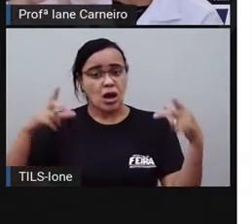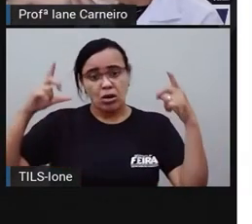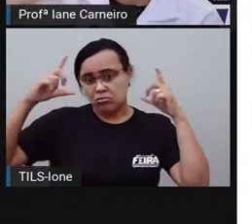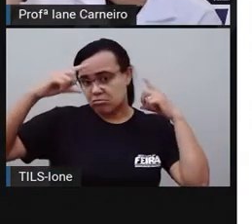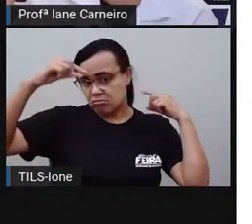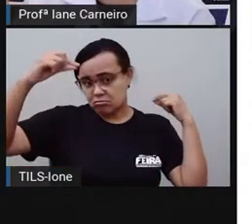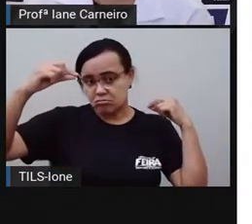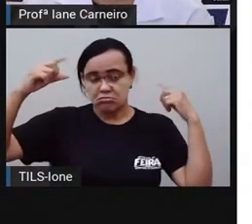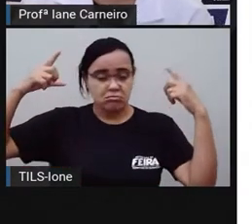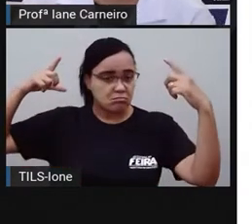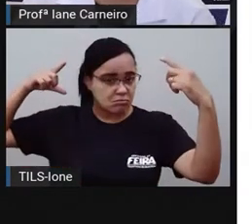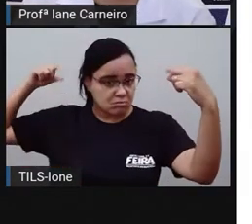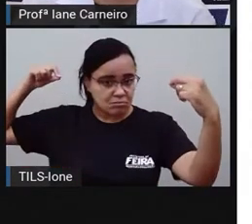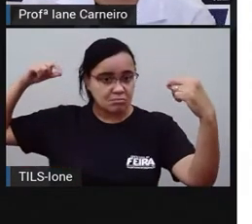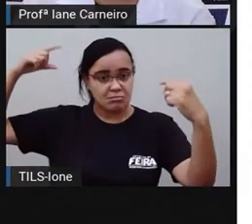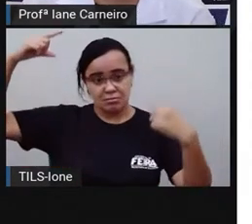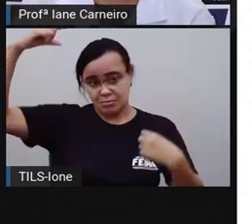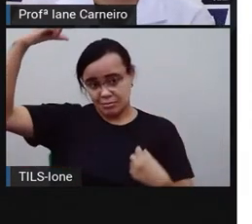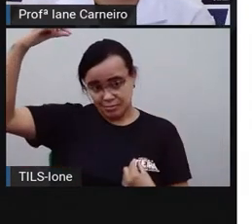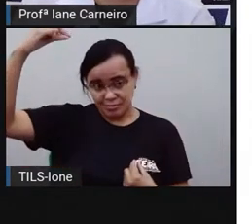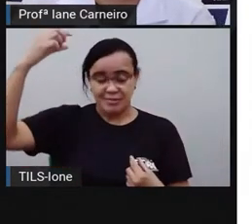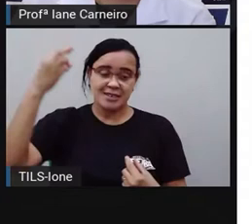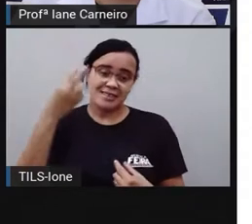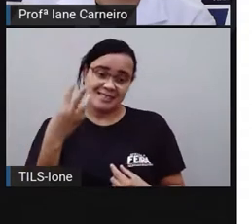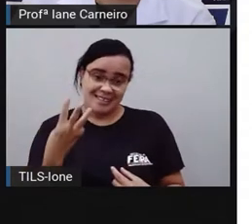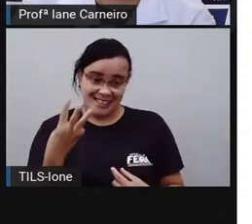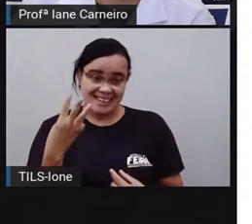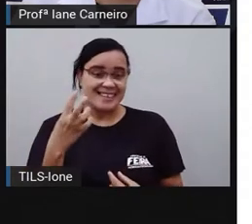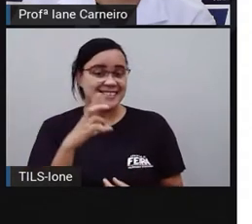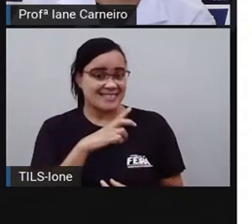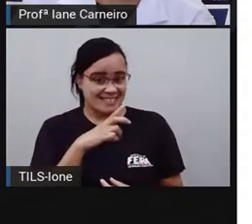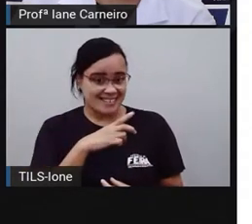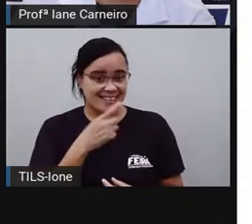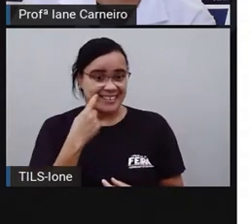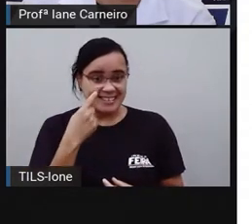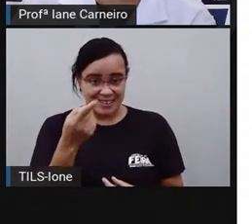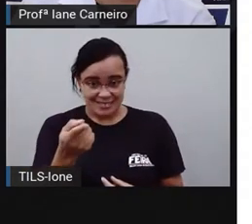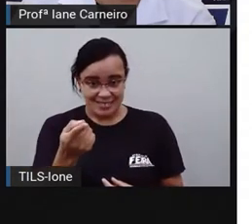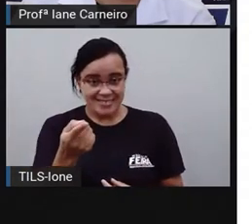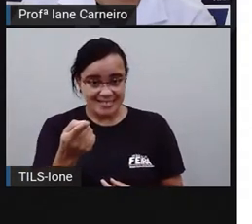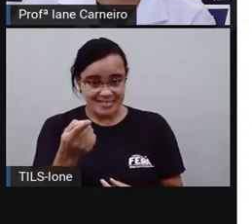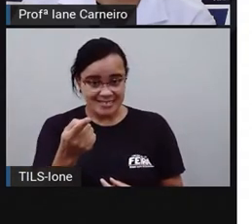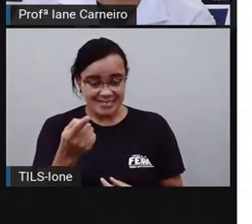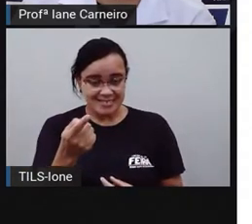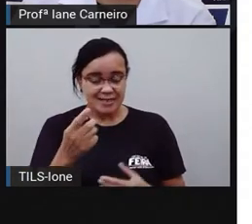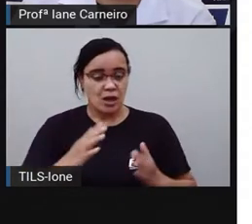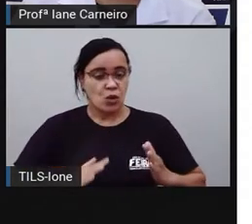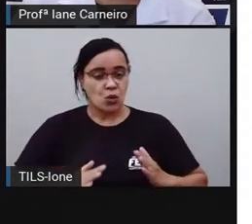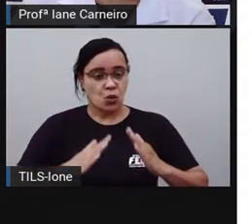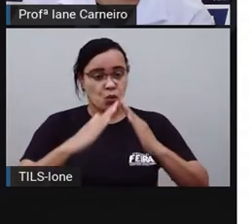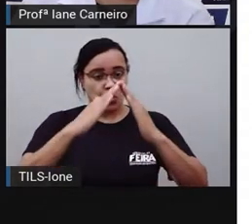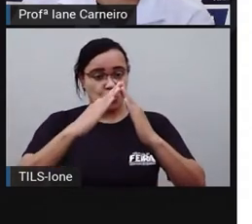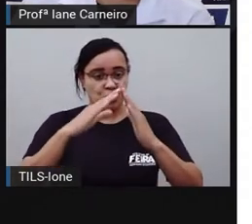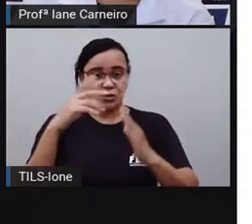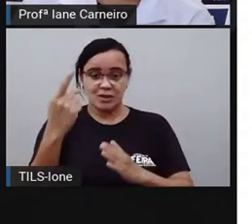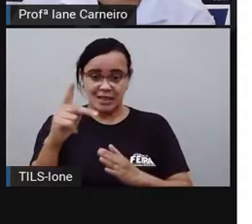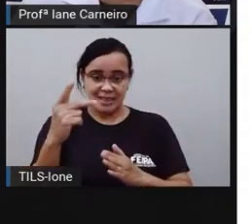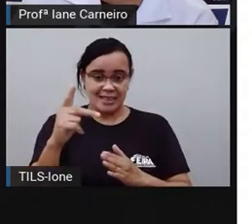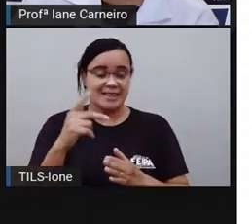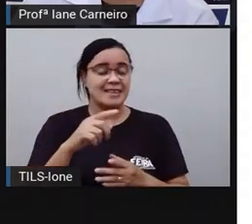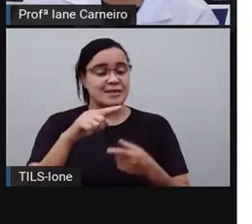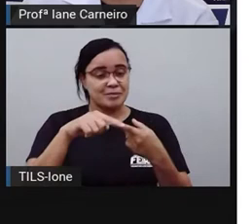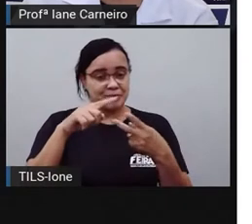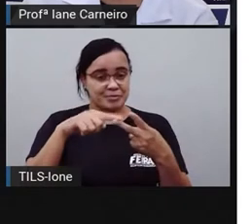pontas? Três, olha só aqui na imagem que a Pro colocou, ó, uma pontinha, duas, três. Três